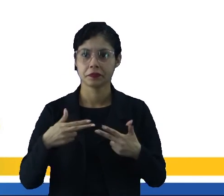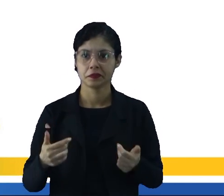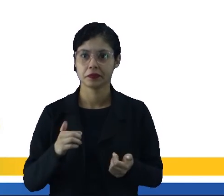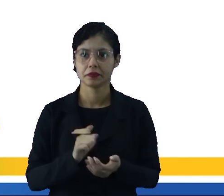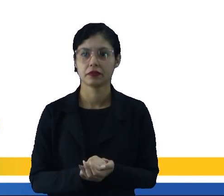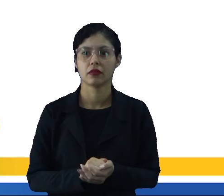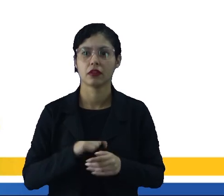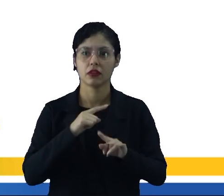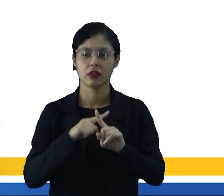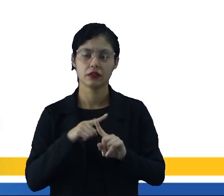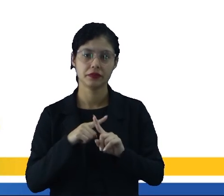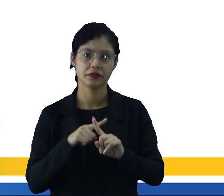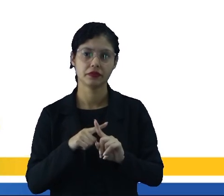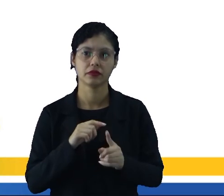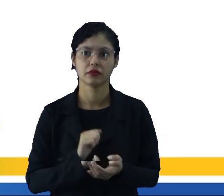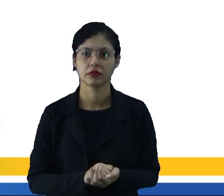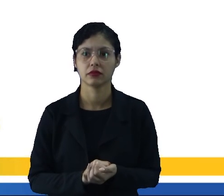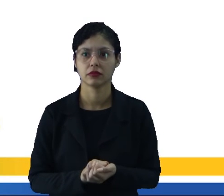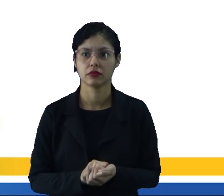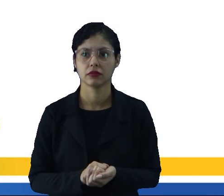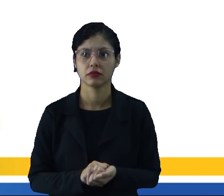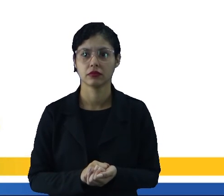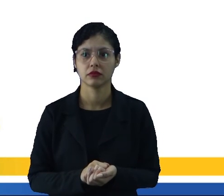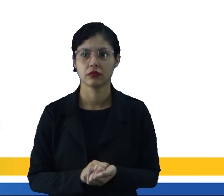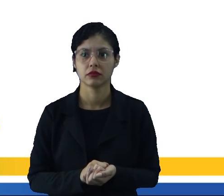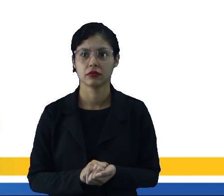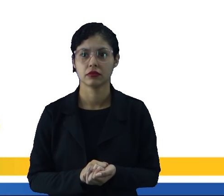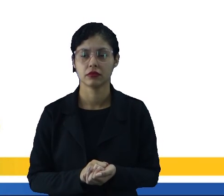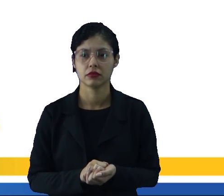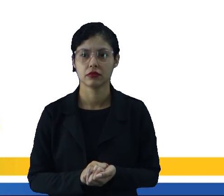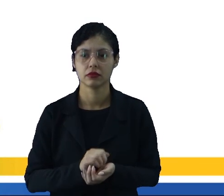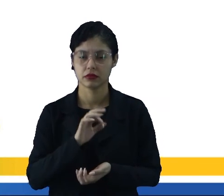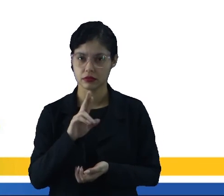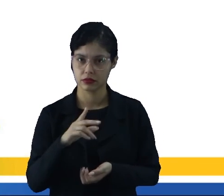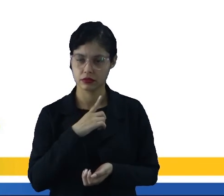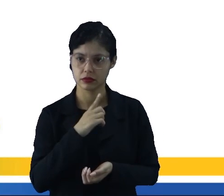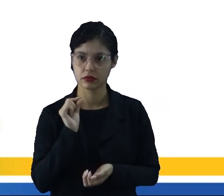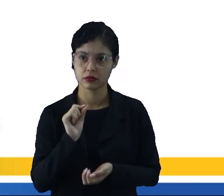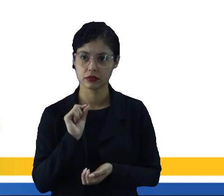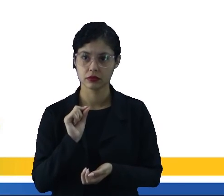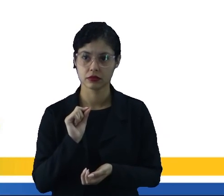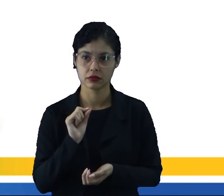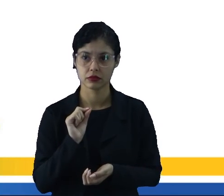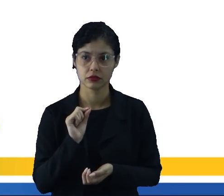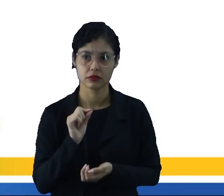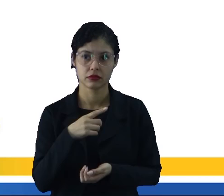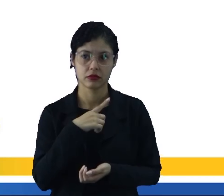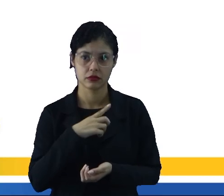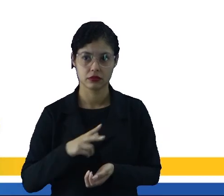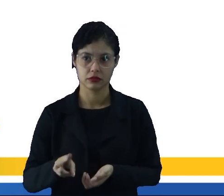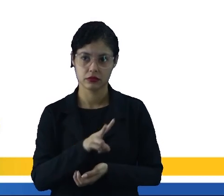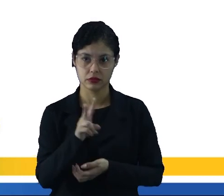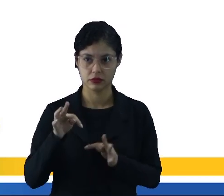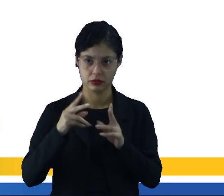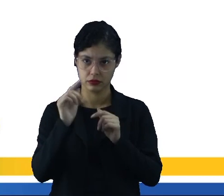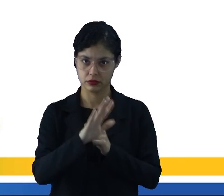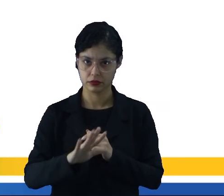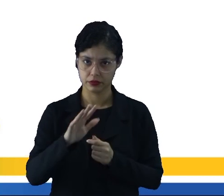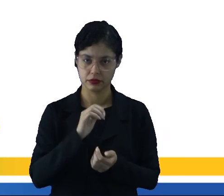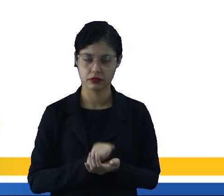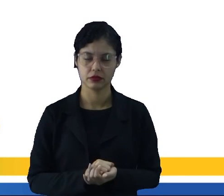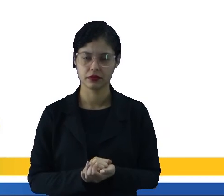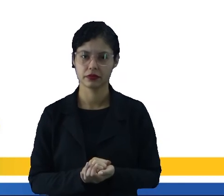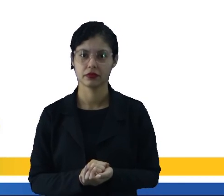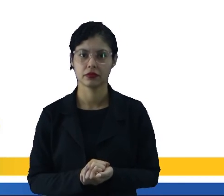porta-objetos logo multiplicando isso tá eu vou ter o que ó teremos o valor total gastos